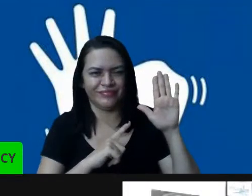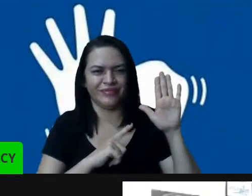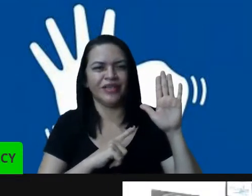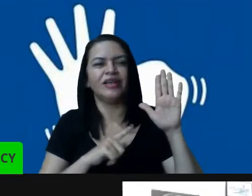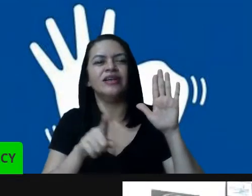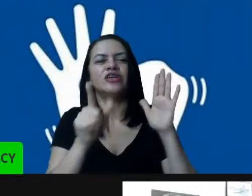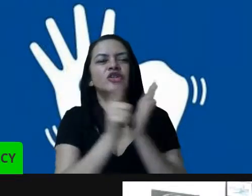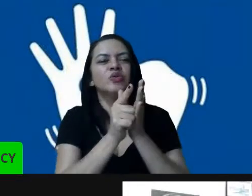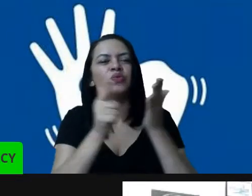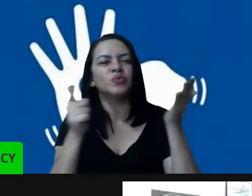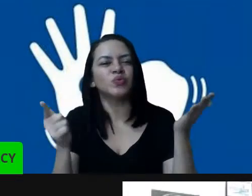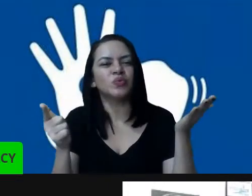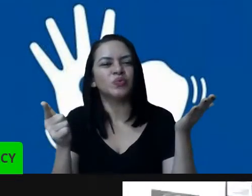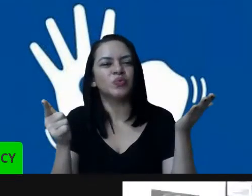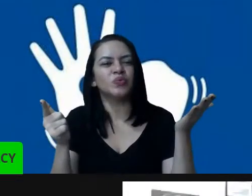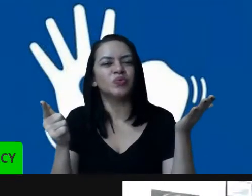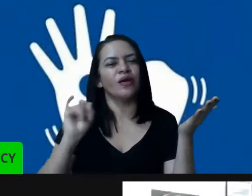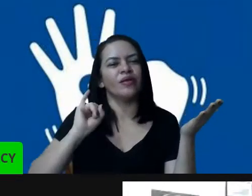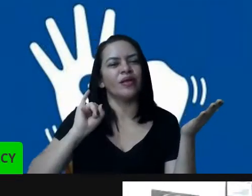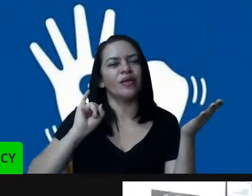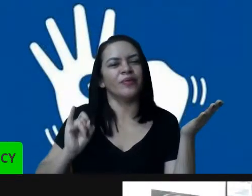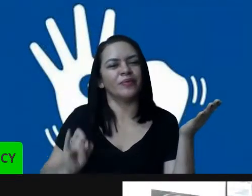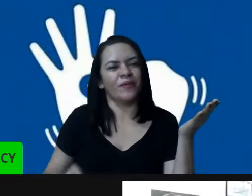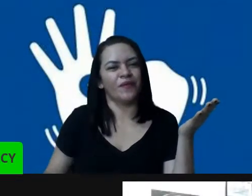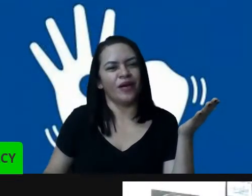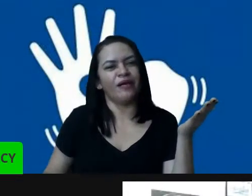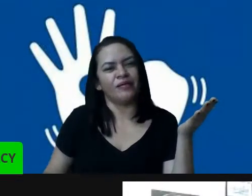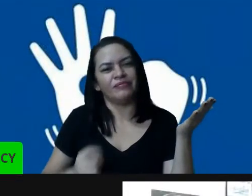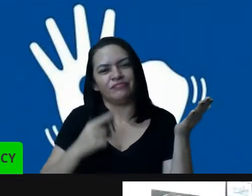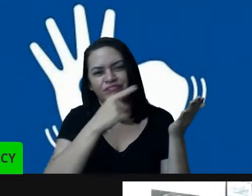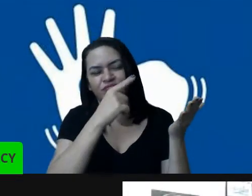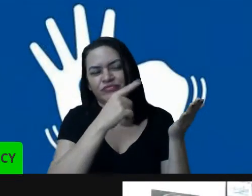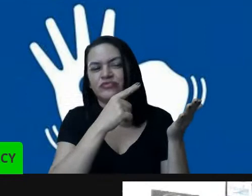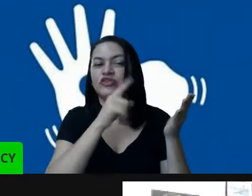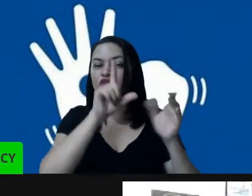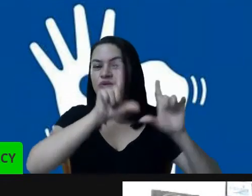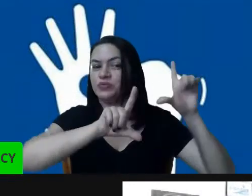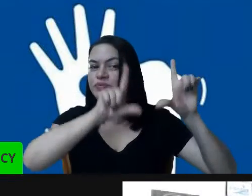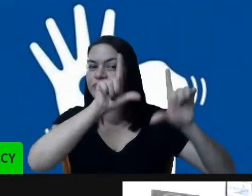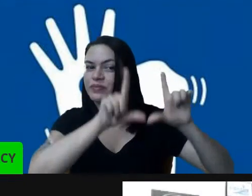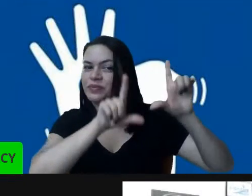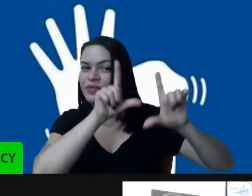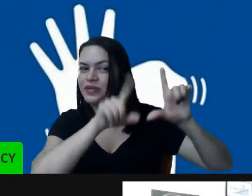jornal, né, de uma grande emissora de TV, em que eles fizeram